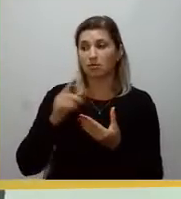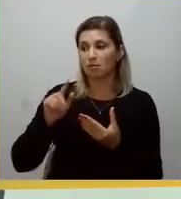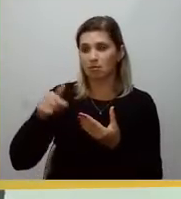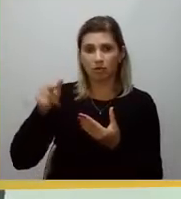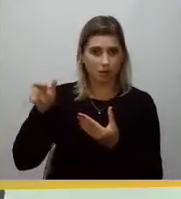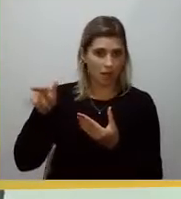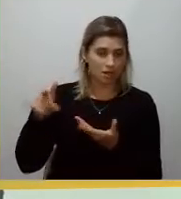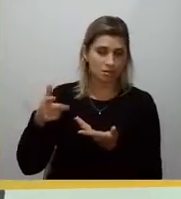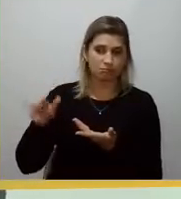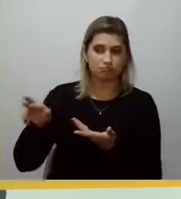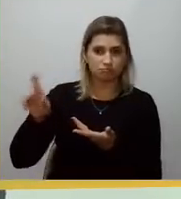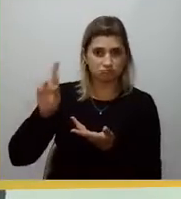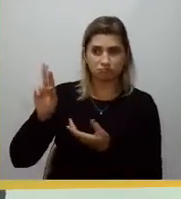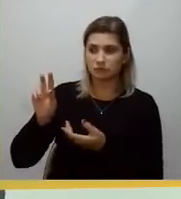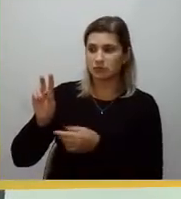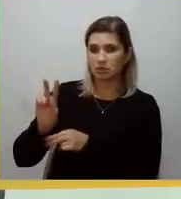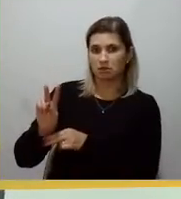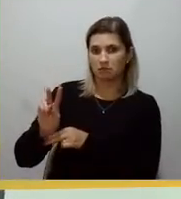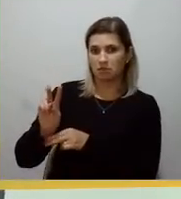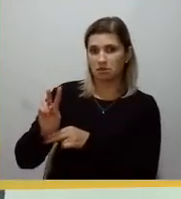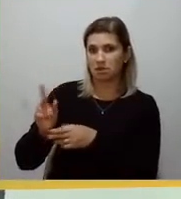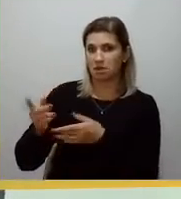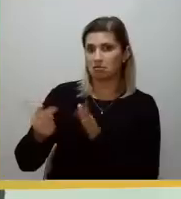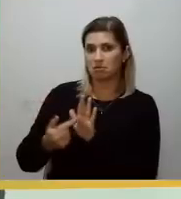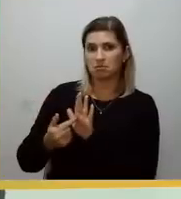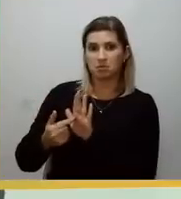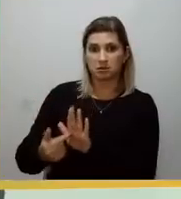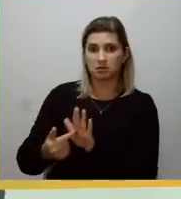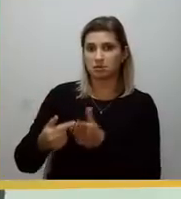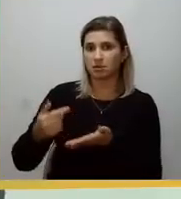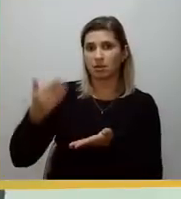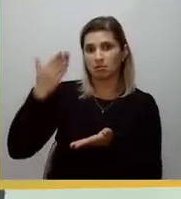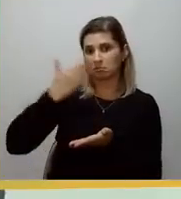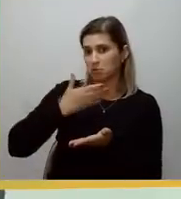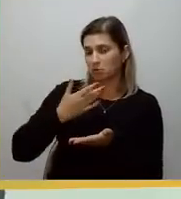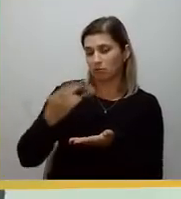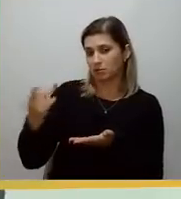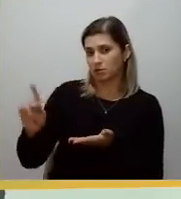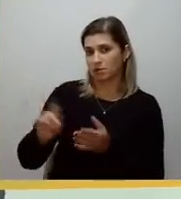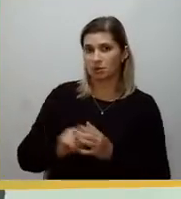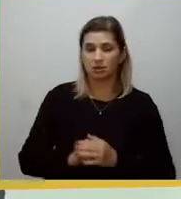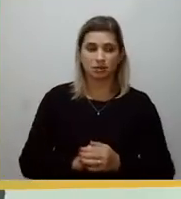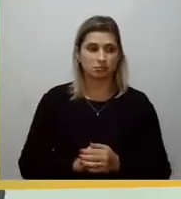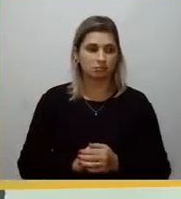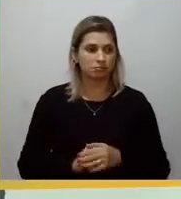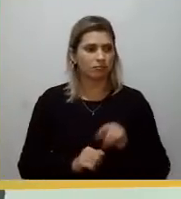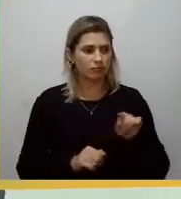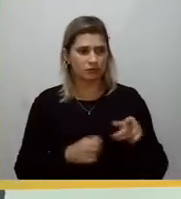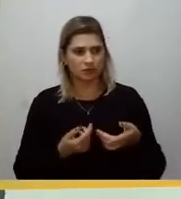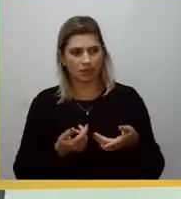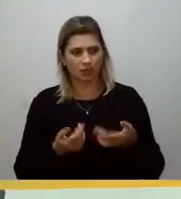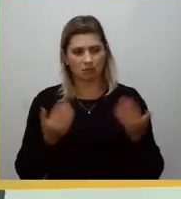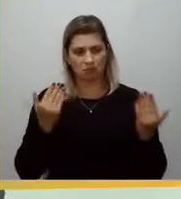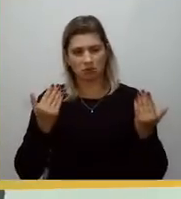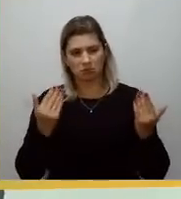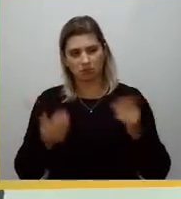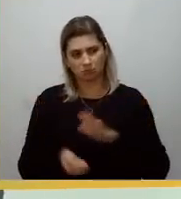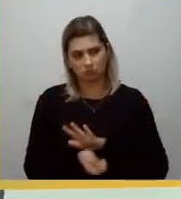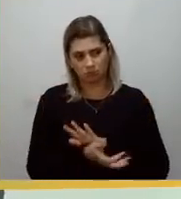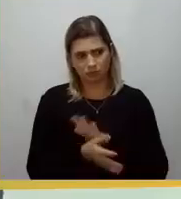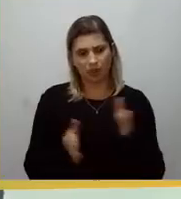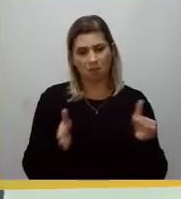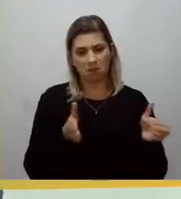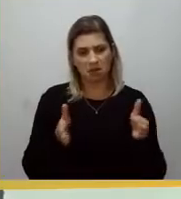e vai fazer, realmente, apresentar as suas teses de defesa. Não houve nunca suspeita de corrupção durante o período que ele foi secretário?